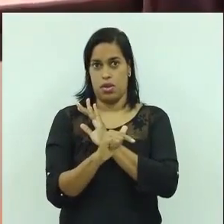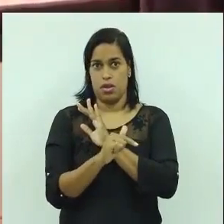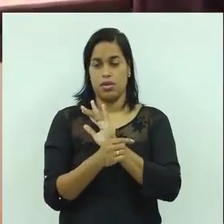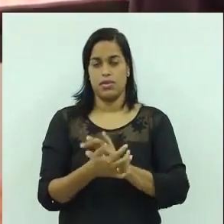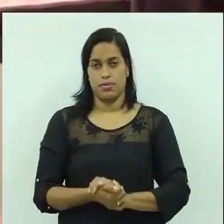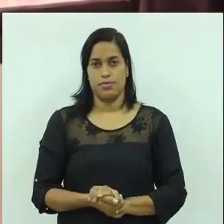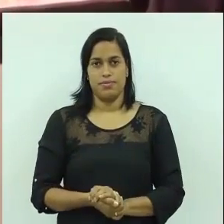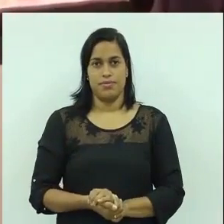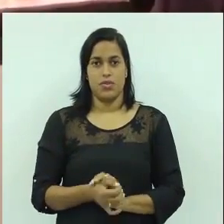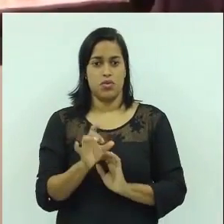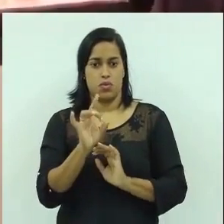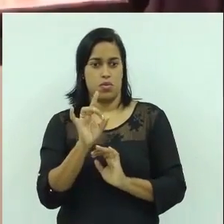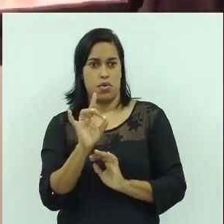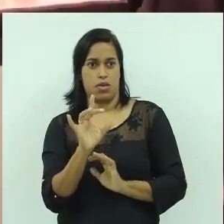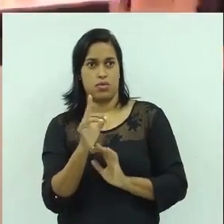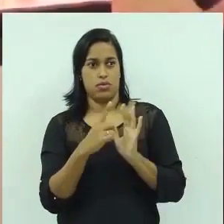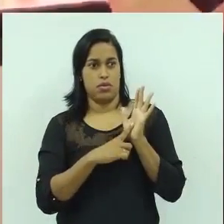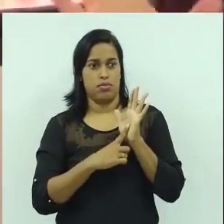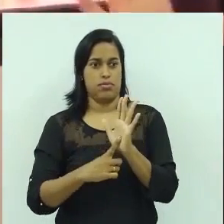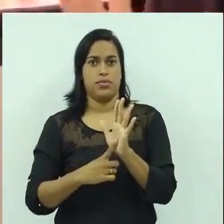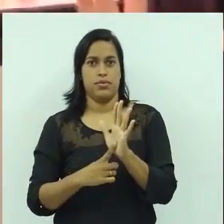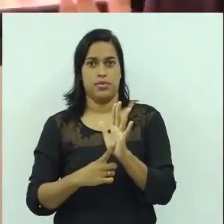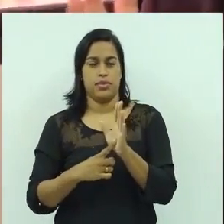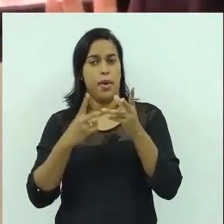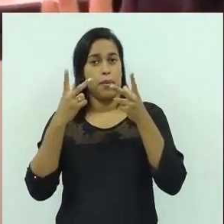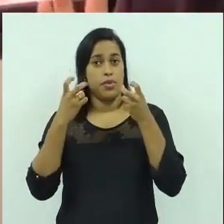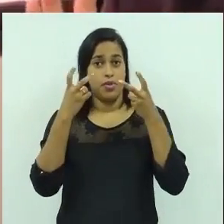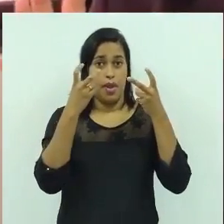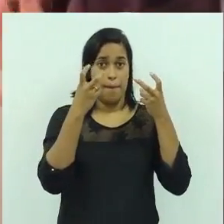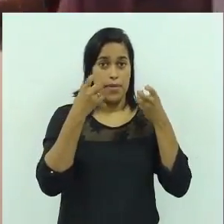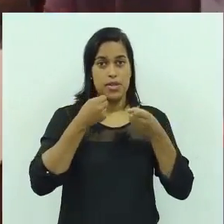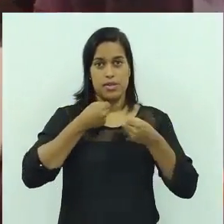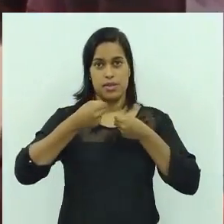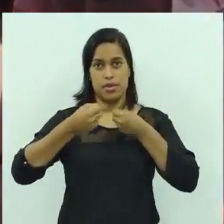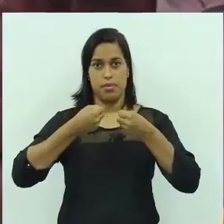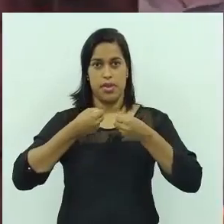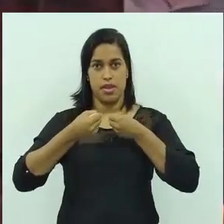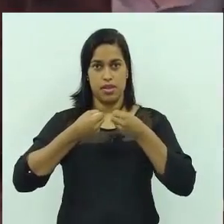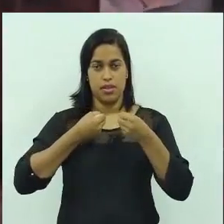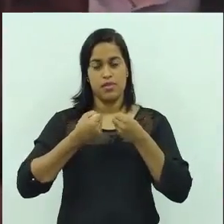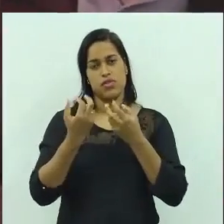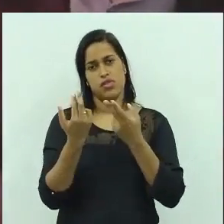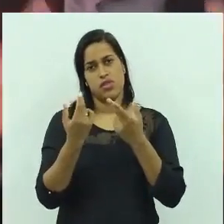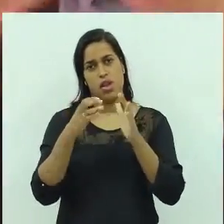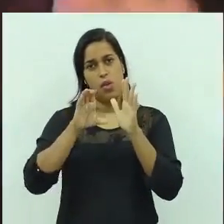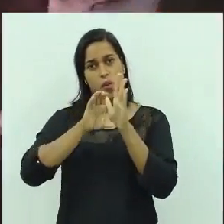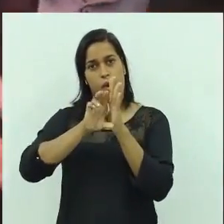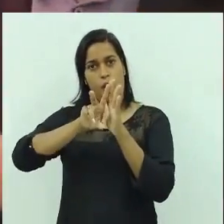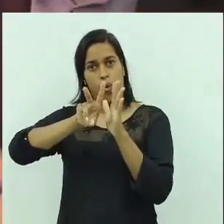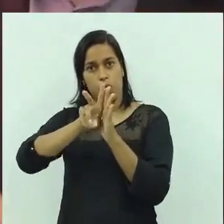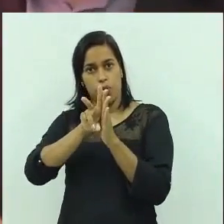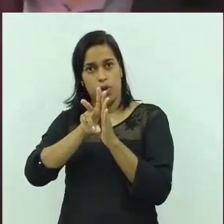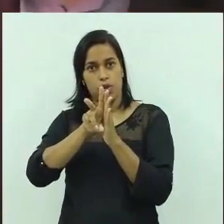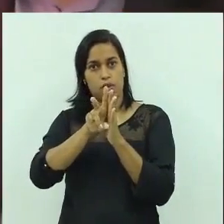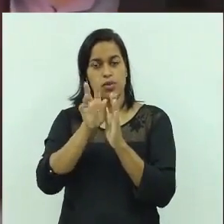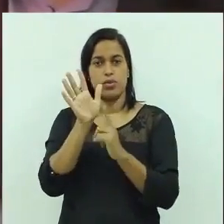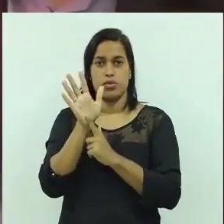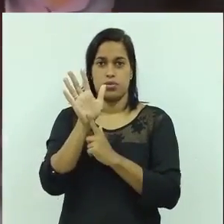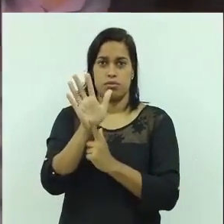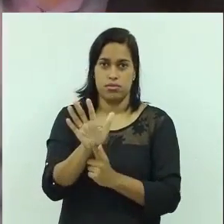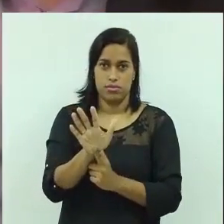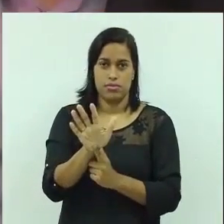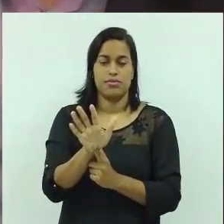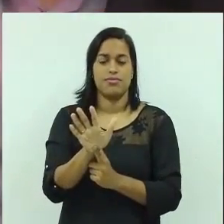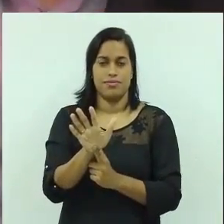na realidade, não é uma simulação. A gente tem que perceber a entrevista, tal como o currículo, numa outra aula que você teve, por